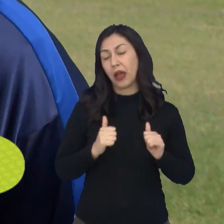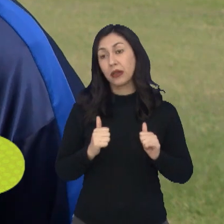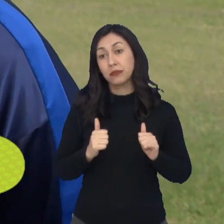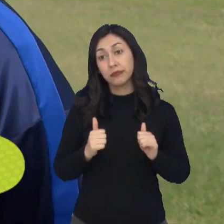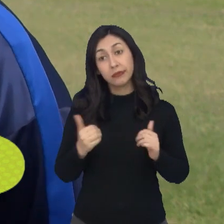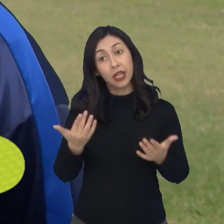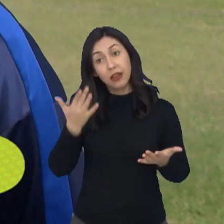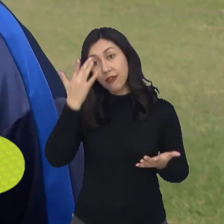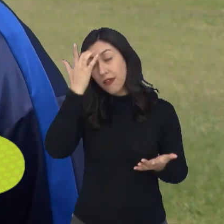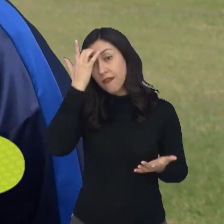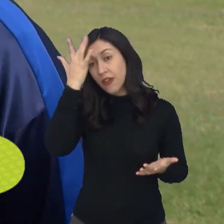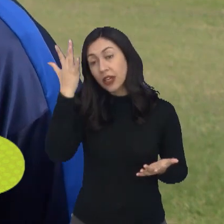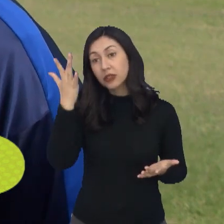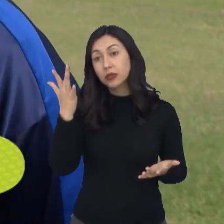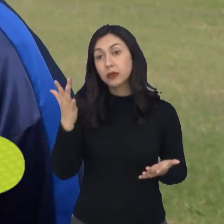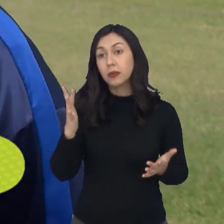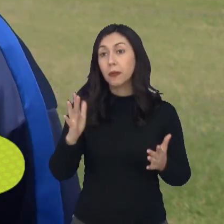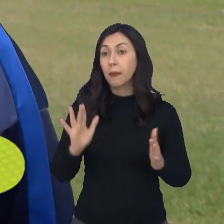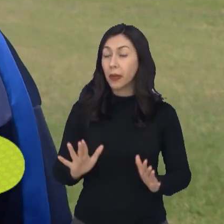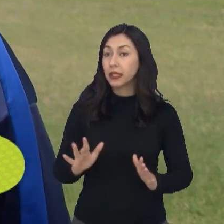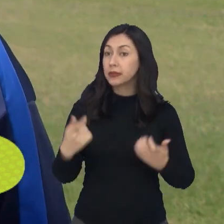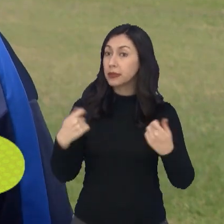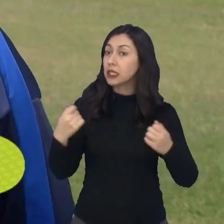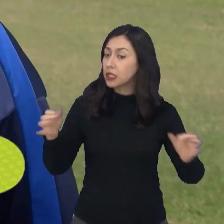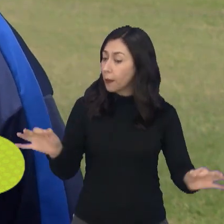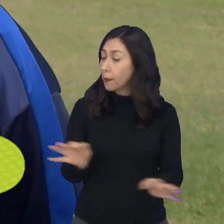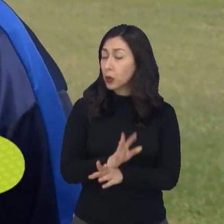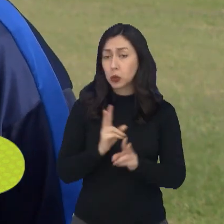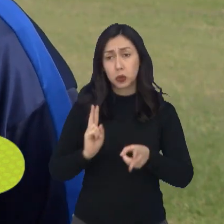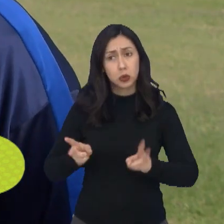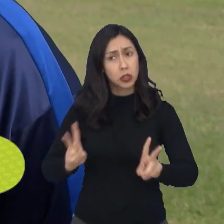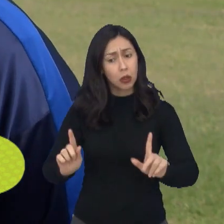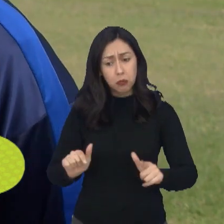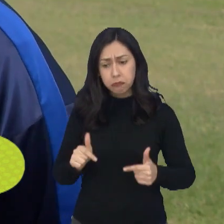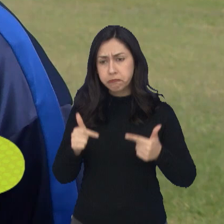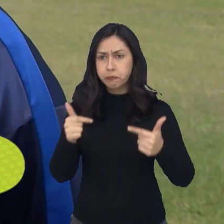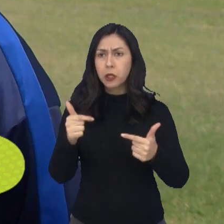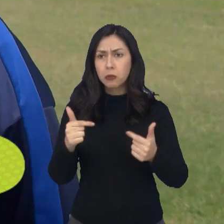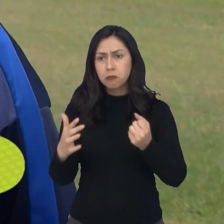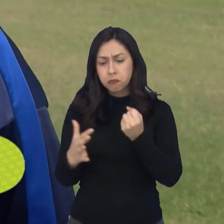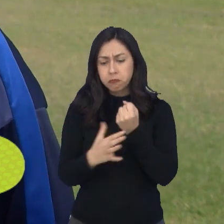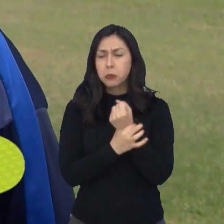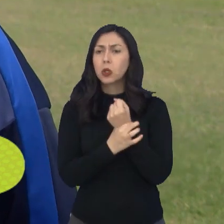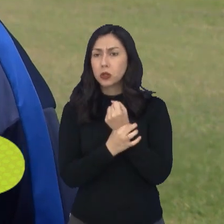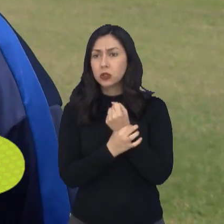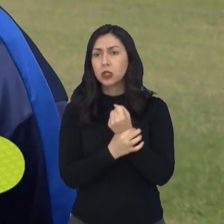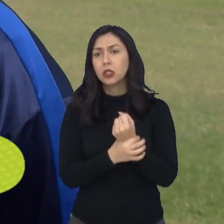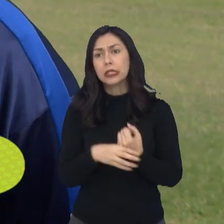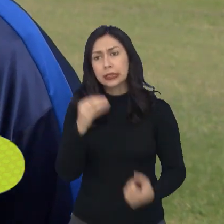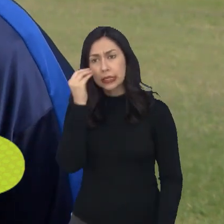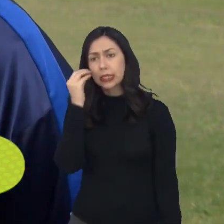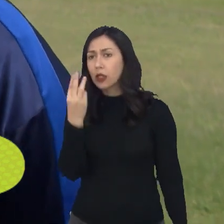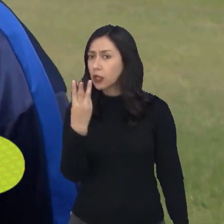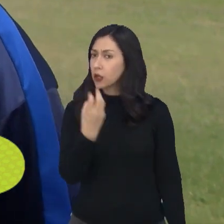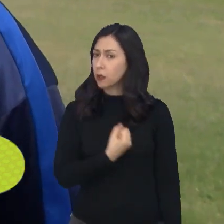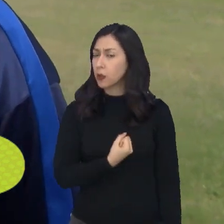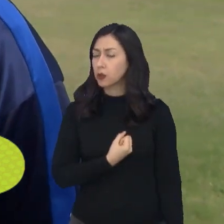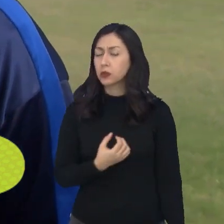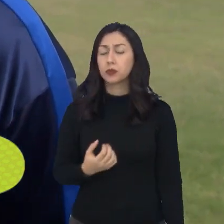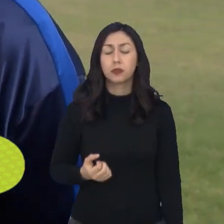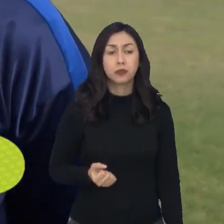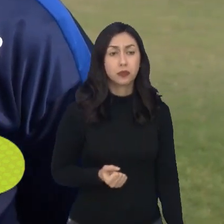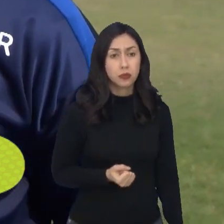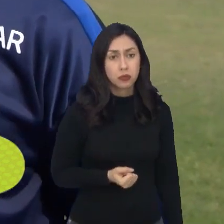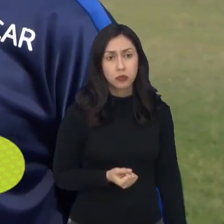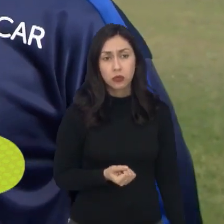adversário que já está fora. Mas a gente tem que estar preparado, fazer nosso jogo seguro lá e buscar os 3 pontos.